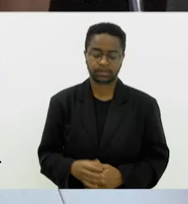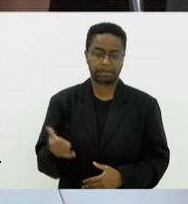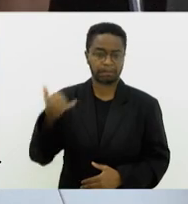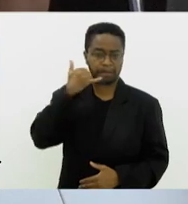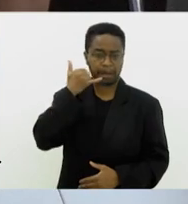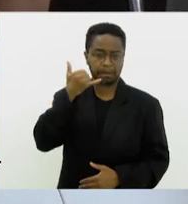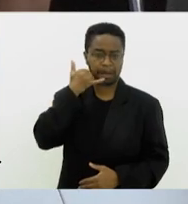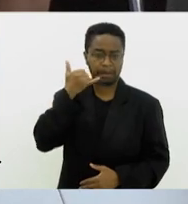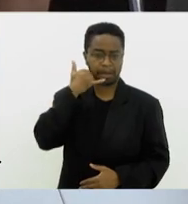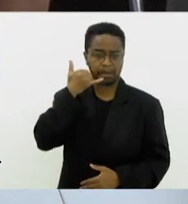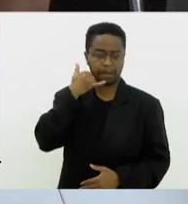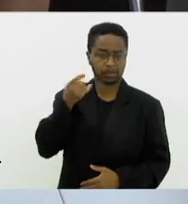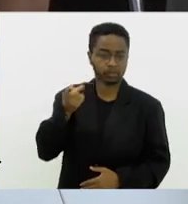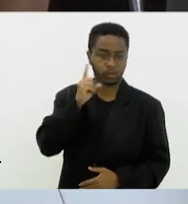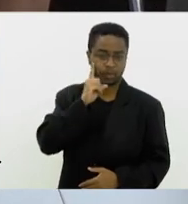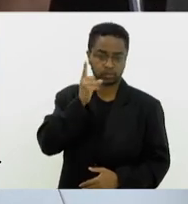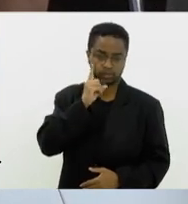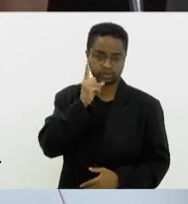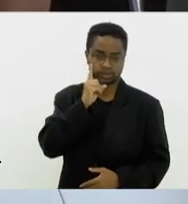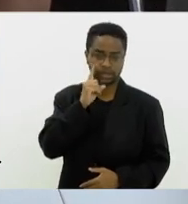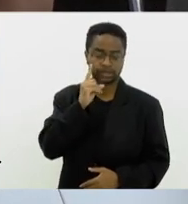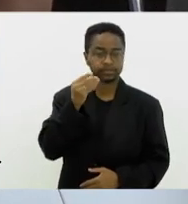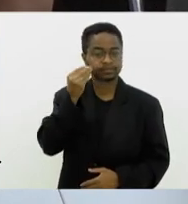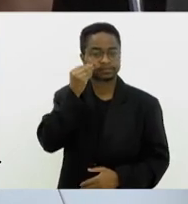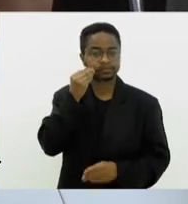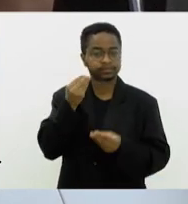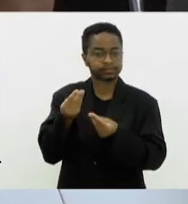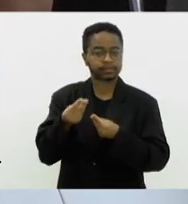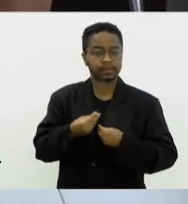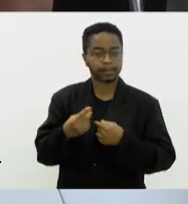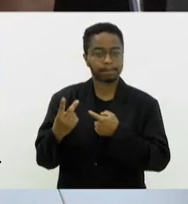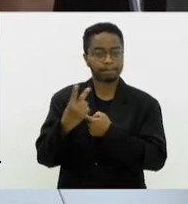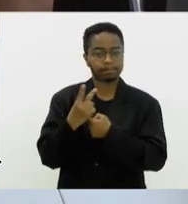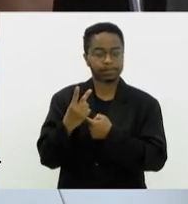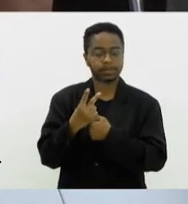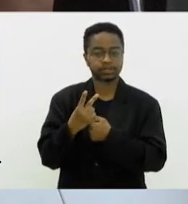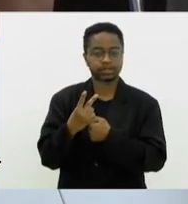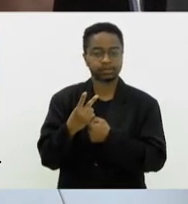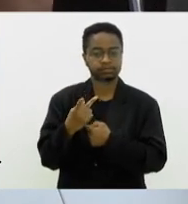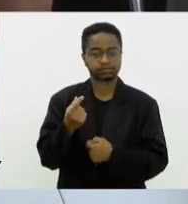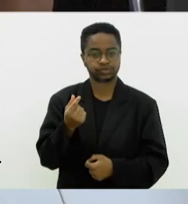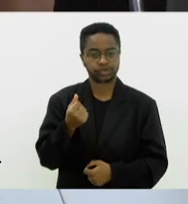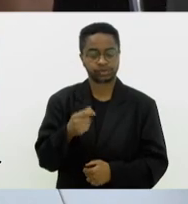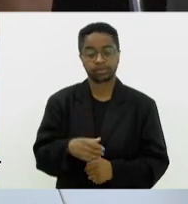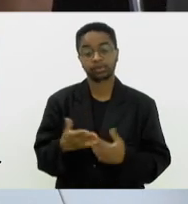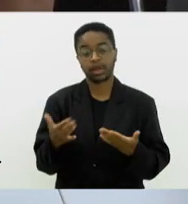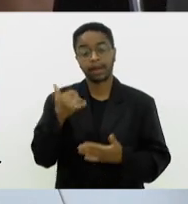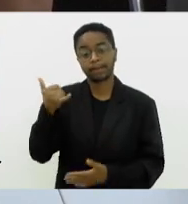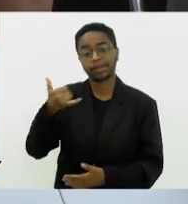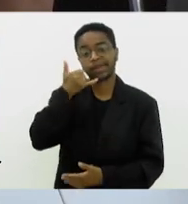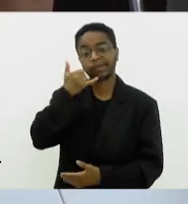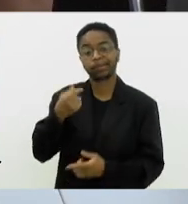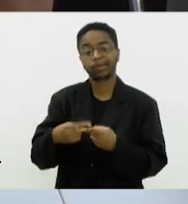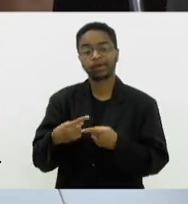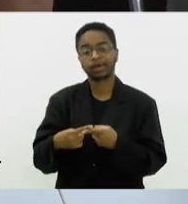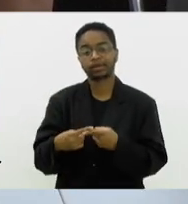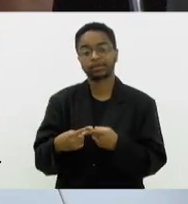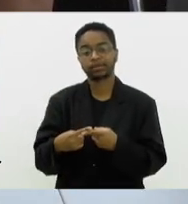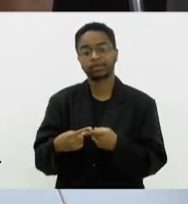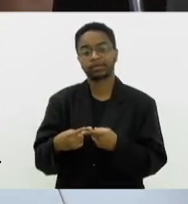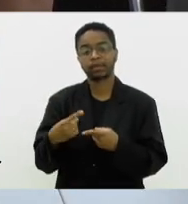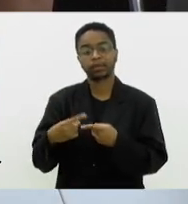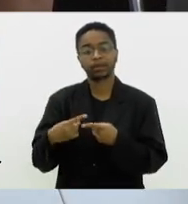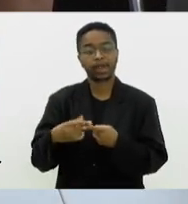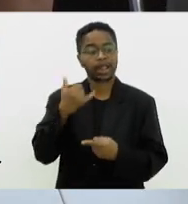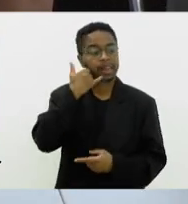telefona para oferecer empréstimo consignado. E telefona para mim por quê? Porque telefona para